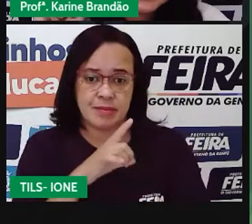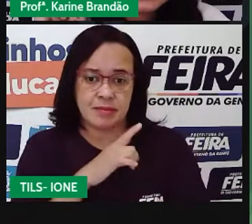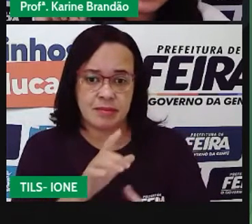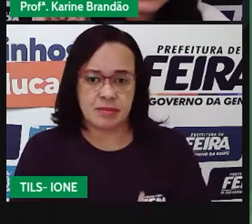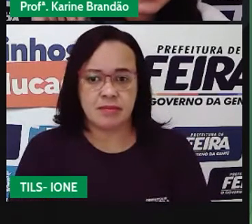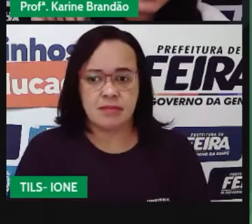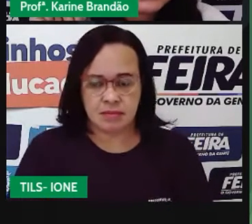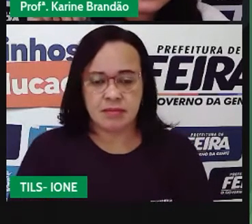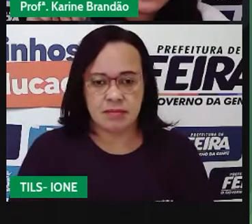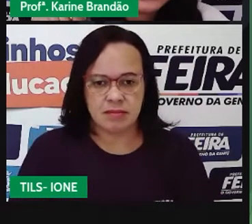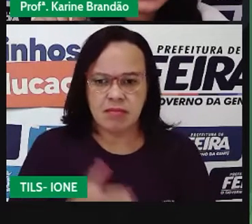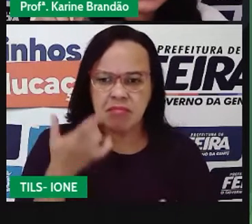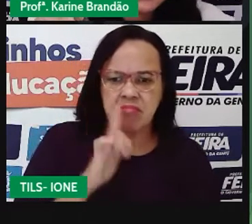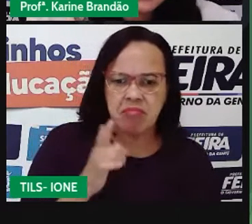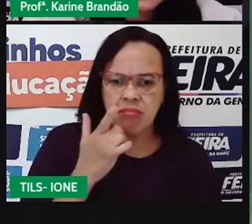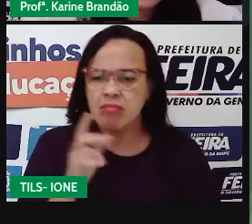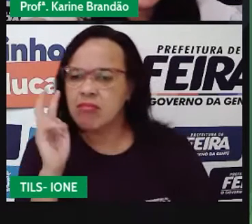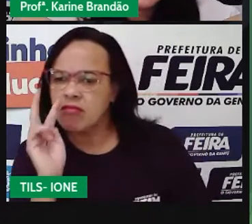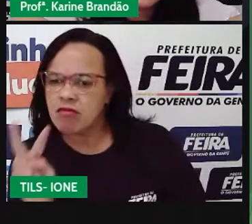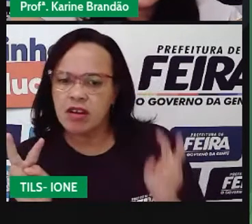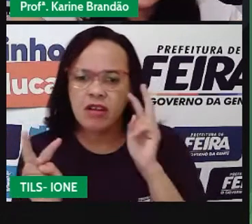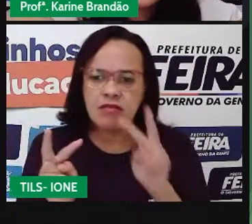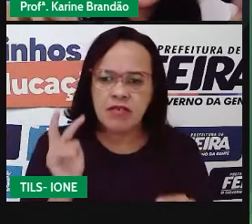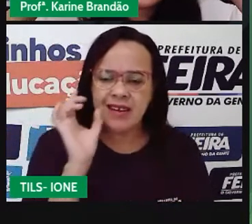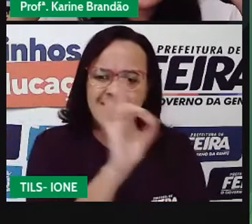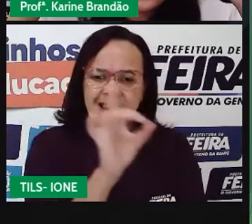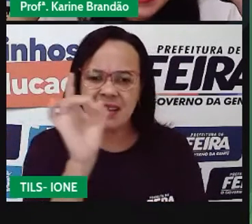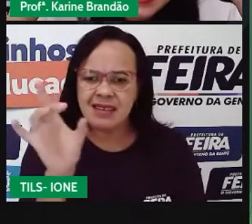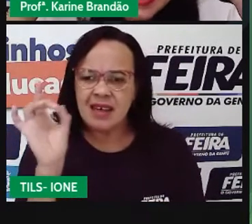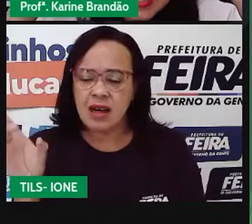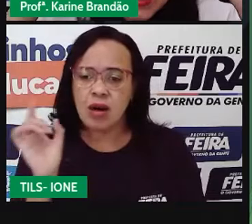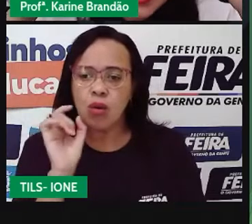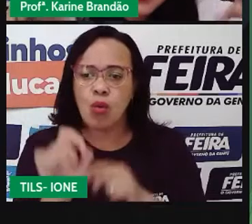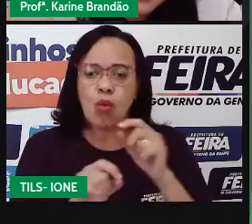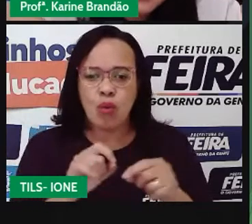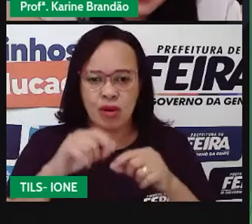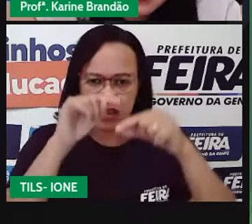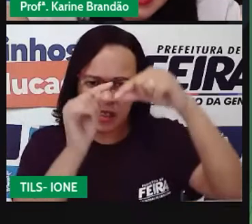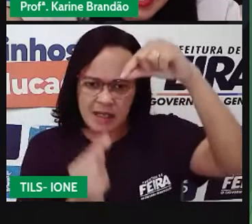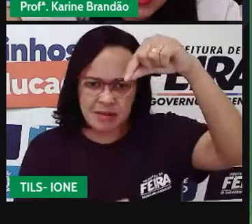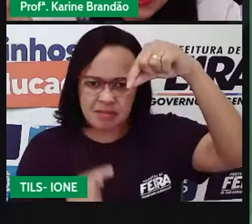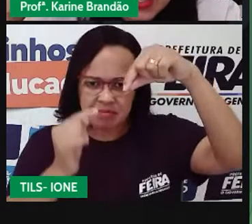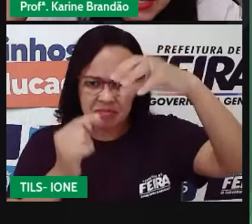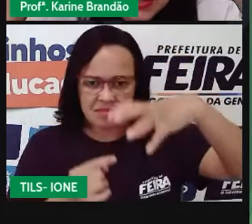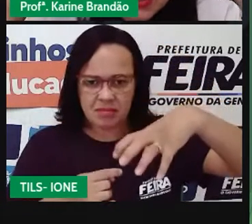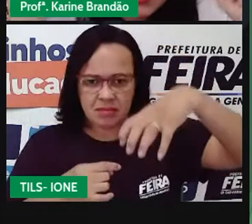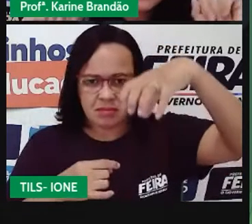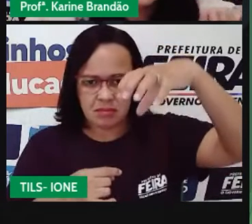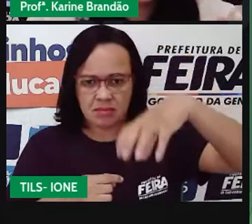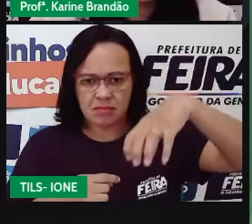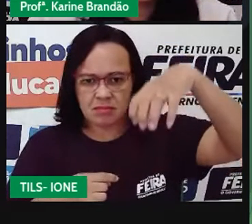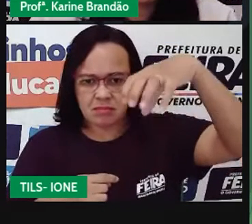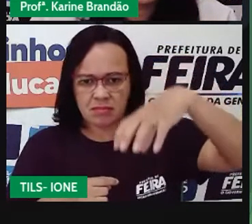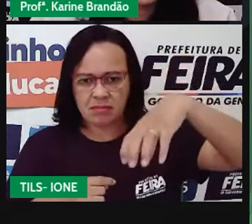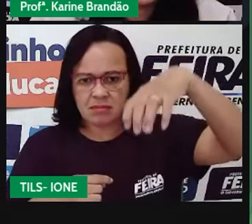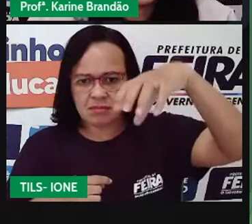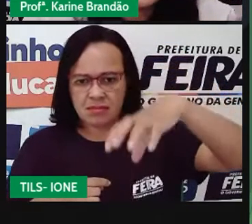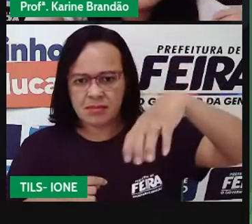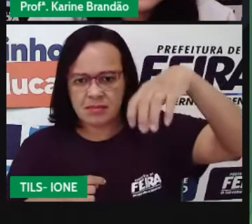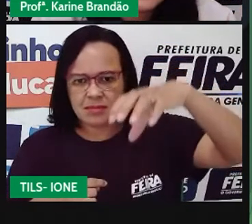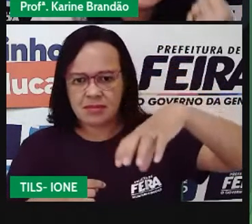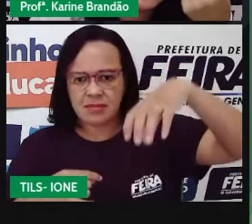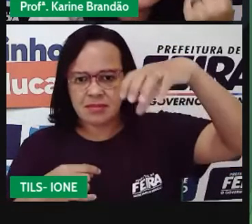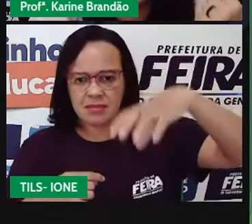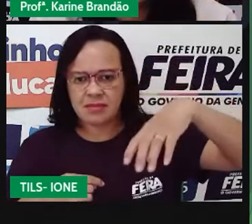gente consegue observar o quê? Cada um desses pezinhos, né? Desses tentáculozinhos que a gente está vendo aí,